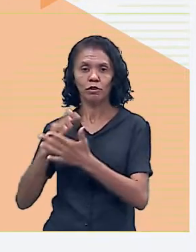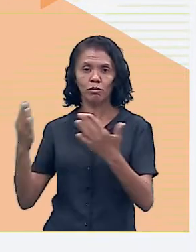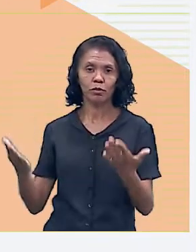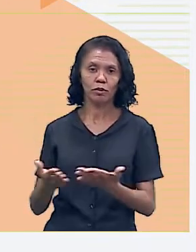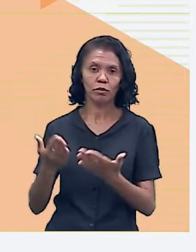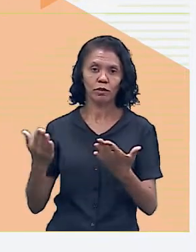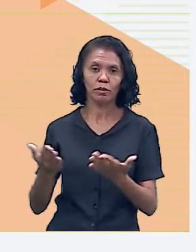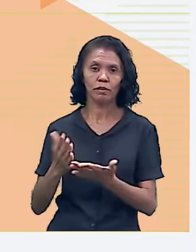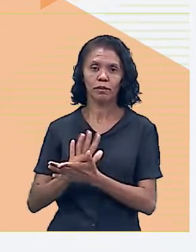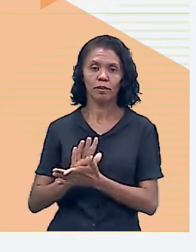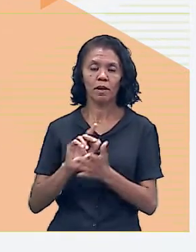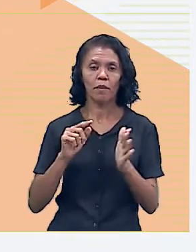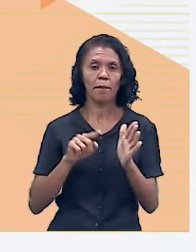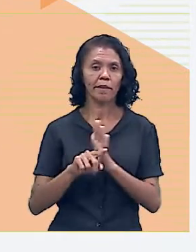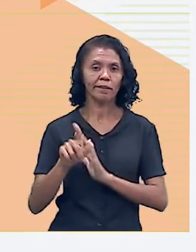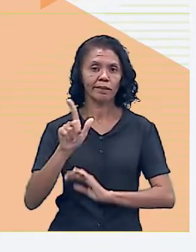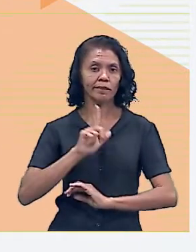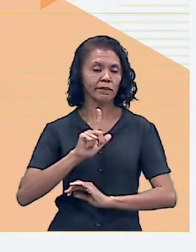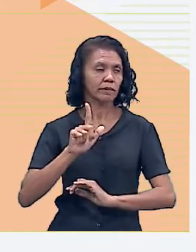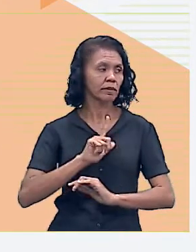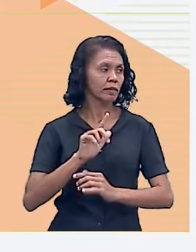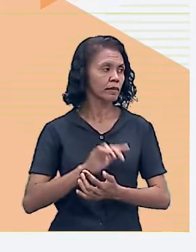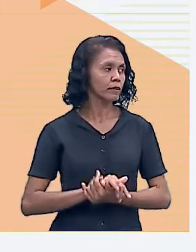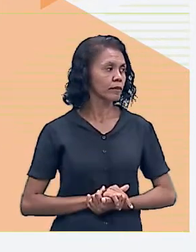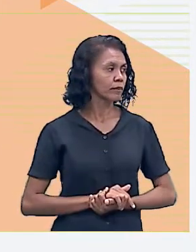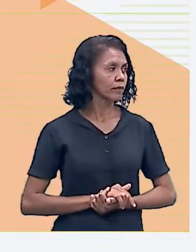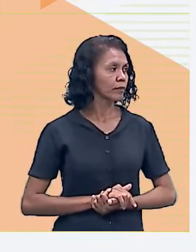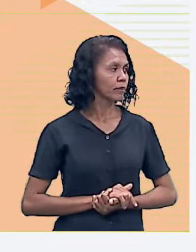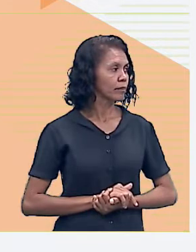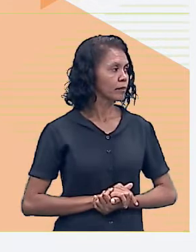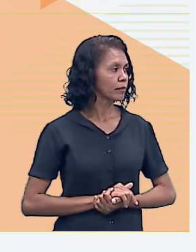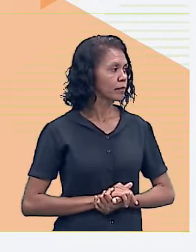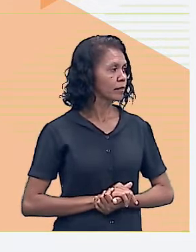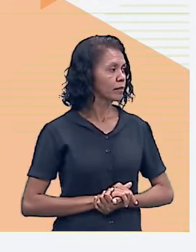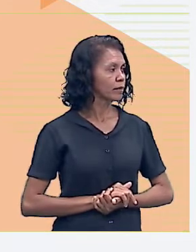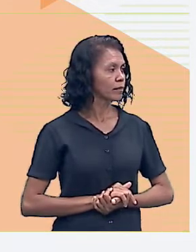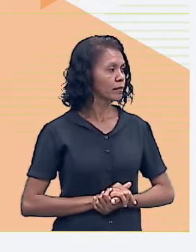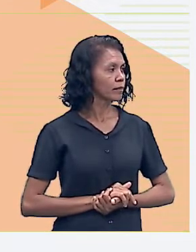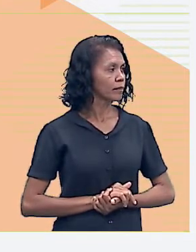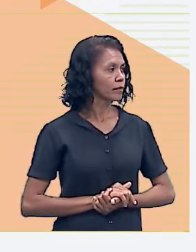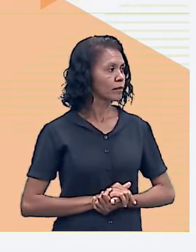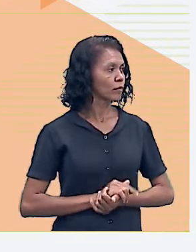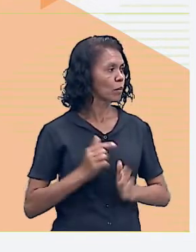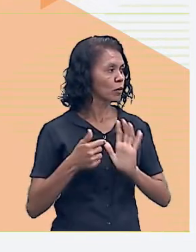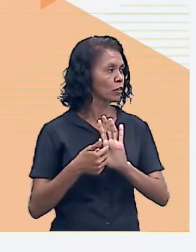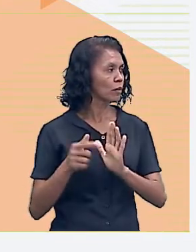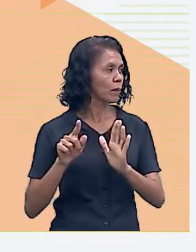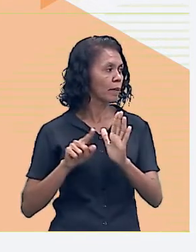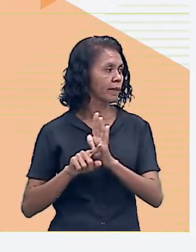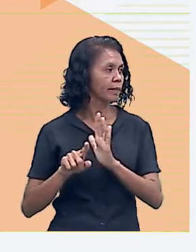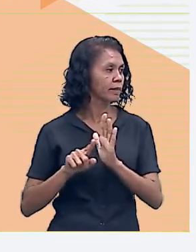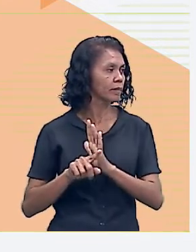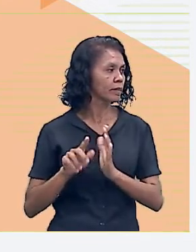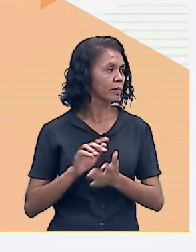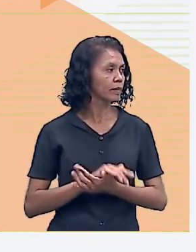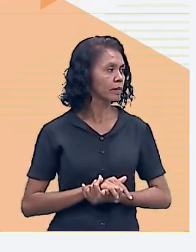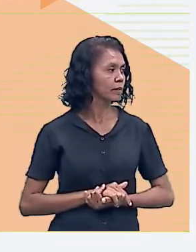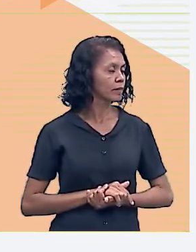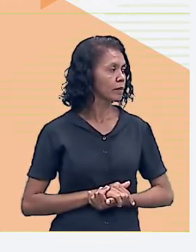uma pergunta que eu vou trazer logo para vocês como bônus olha aí a pergunta já já eu volto para aquele slide